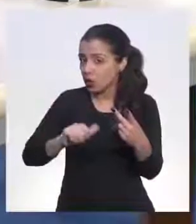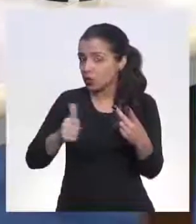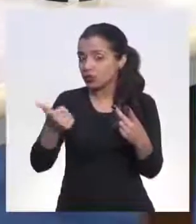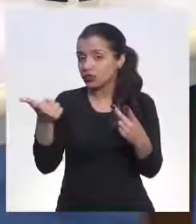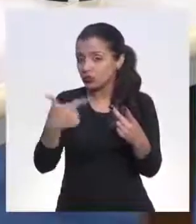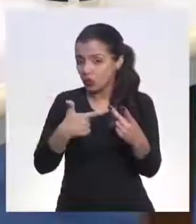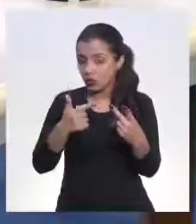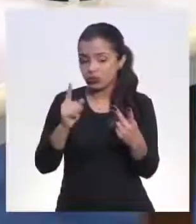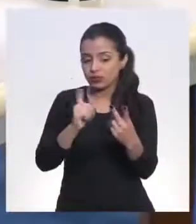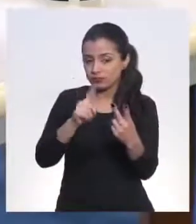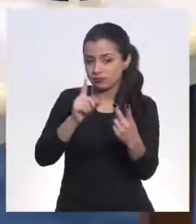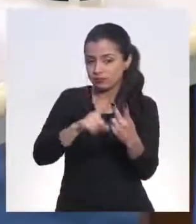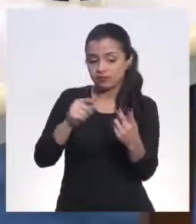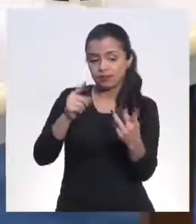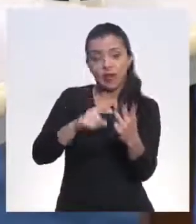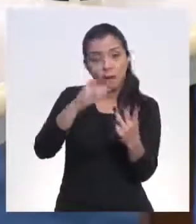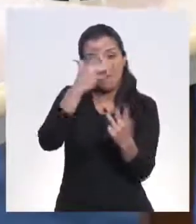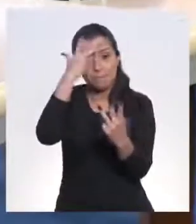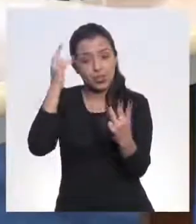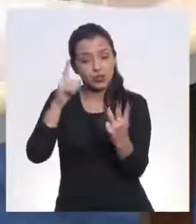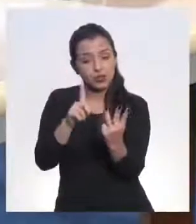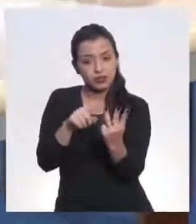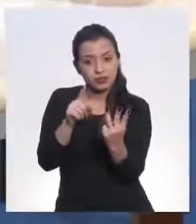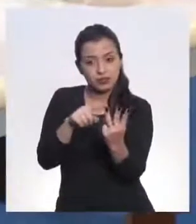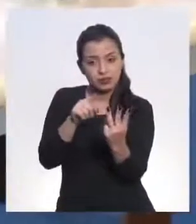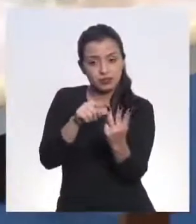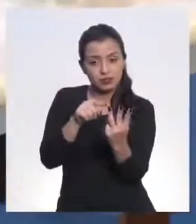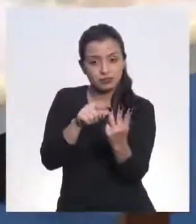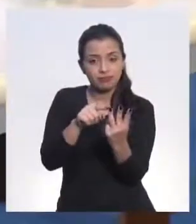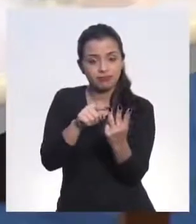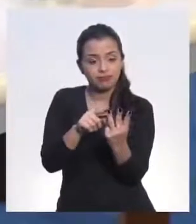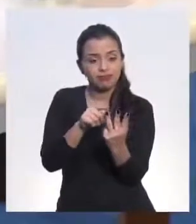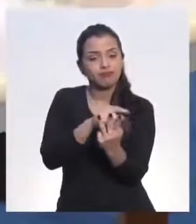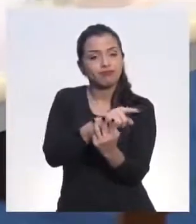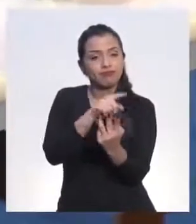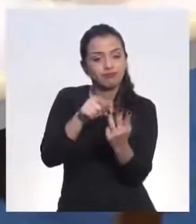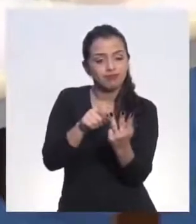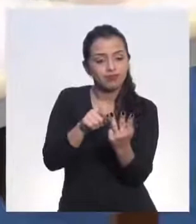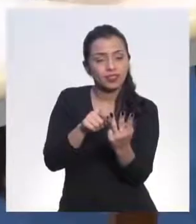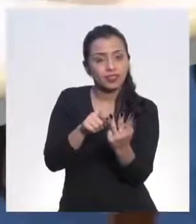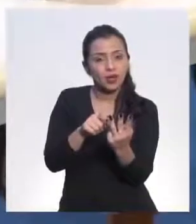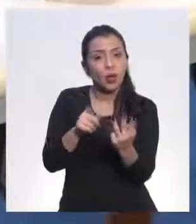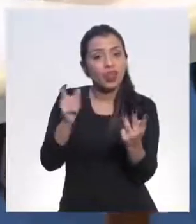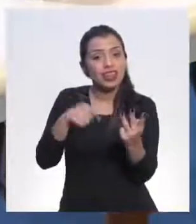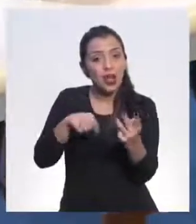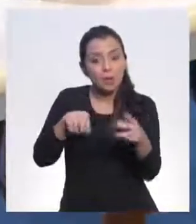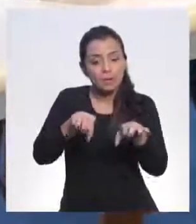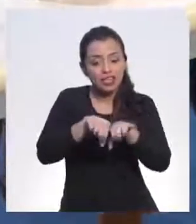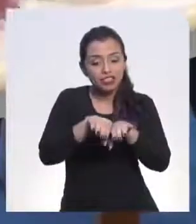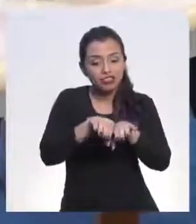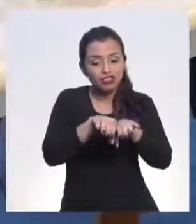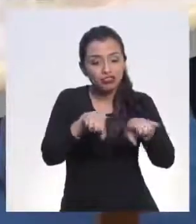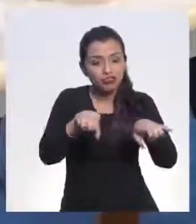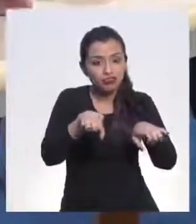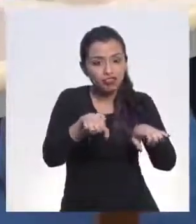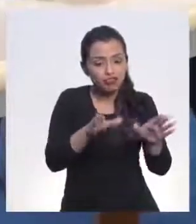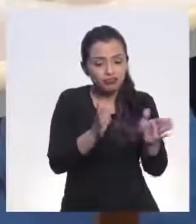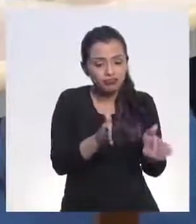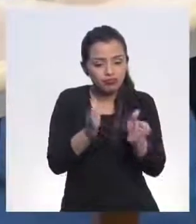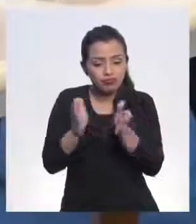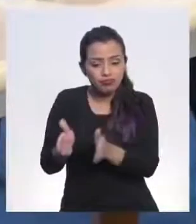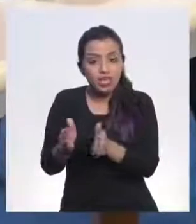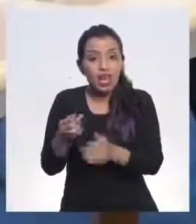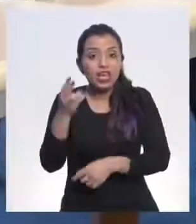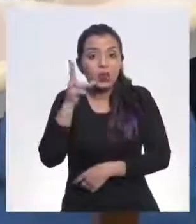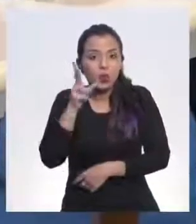10, 11, 12. E consecutivamente o último jogador vão ter. Então eu consegui dividir aqui, ó, em partes